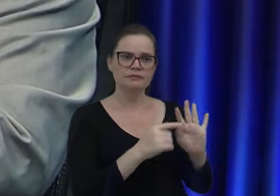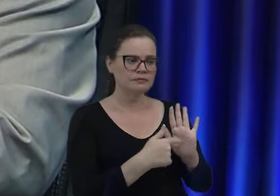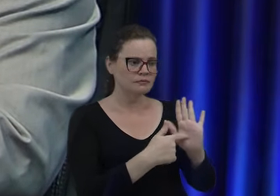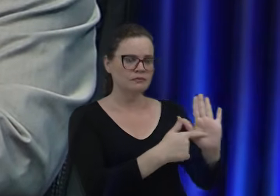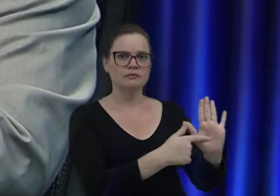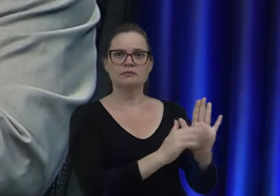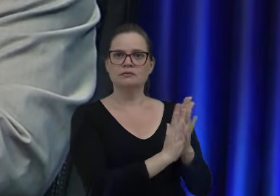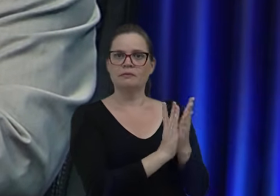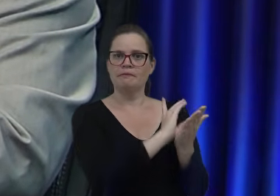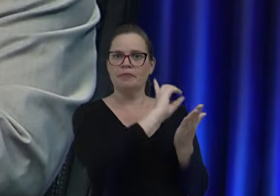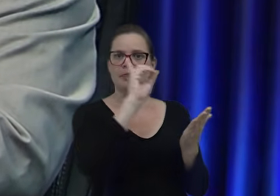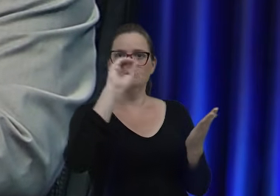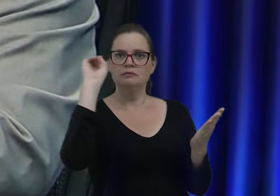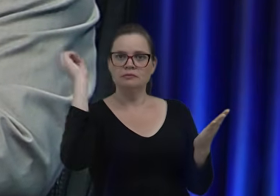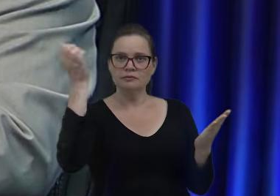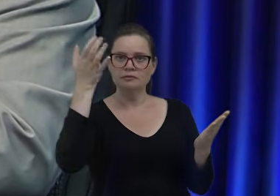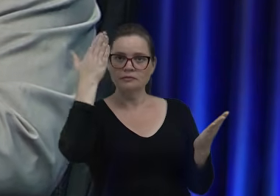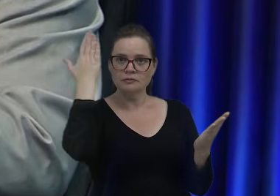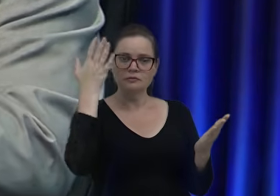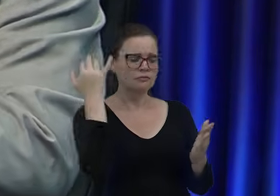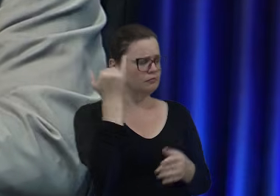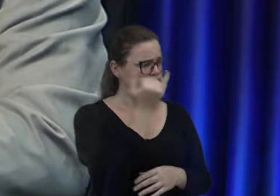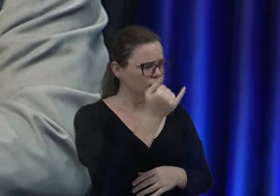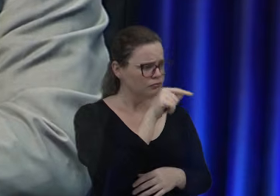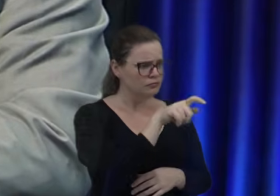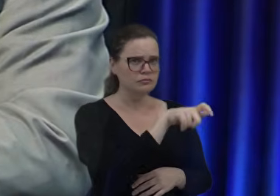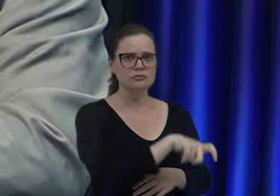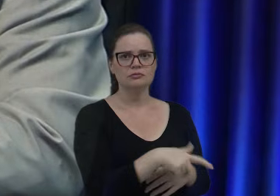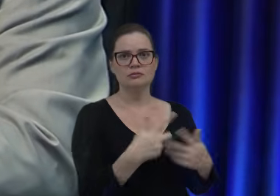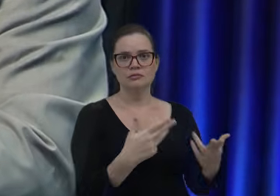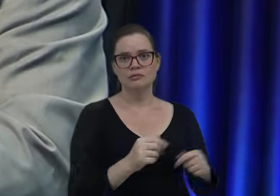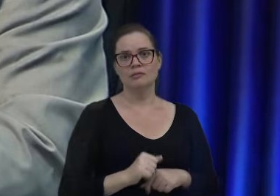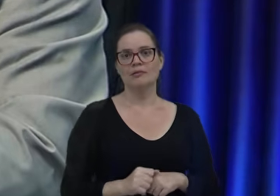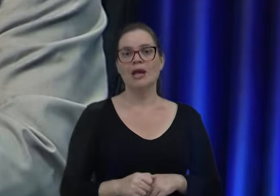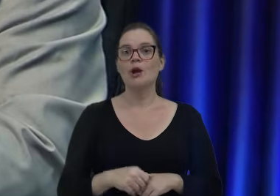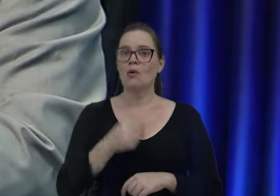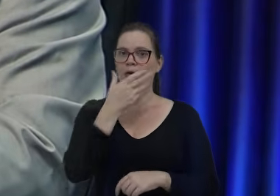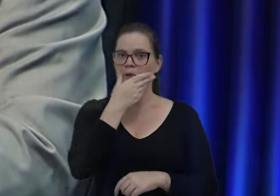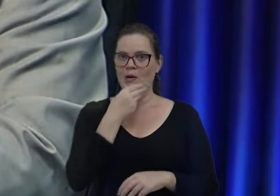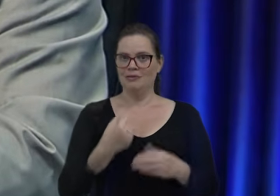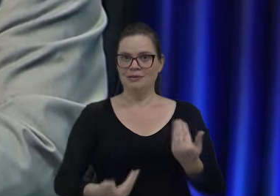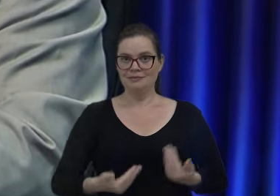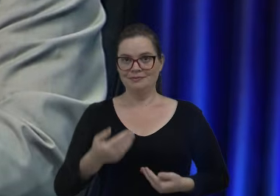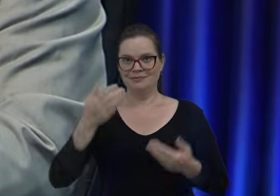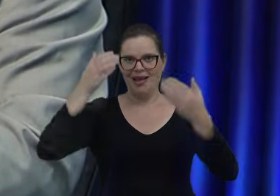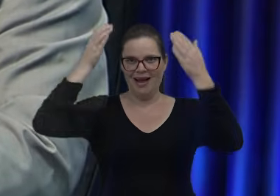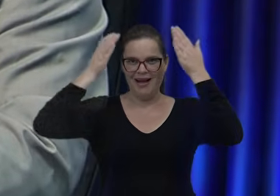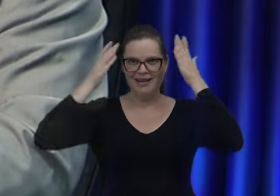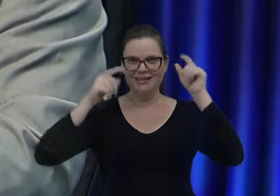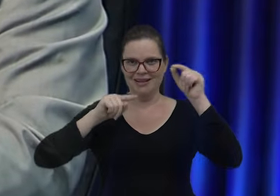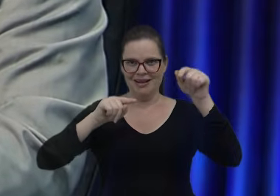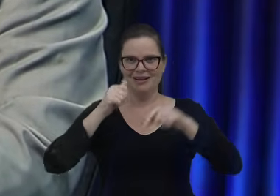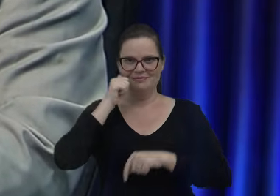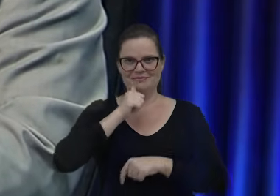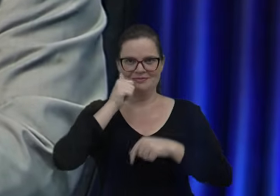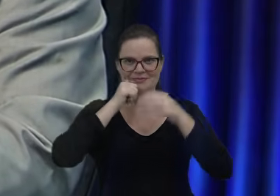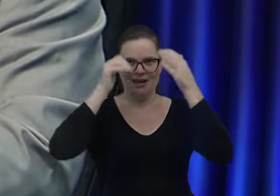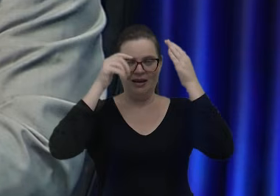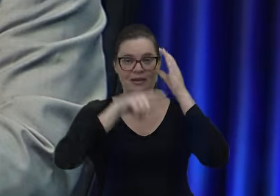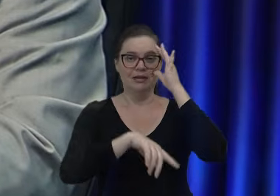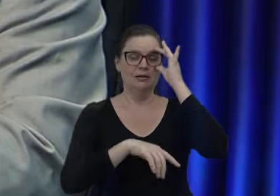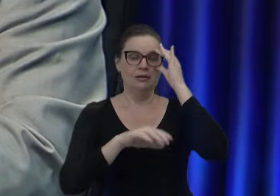a palavra no Espírito. Então, quando o eunuco, aí fala assim, o eunuco, o senhor falou